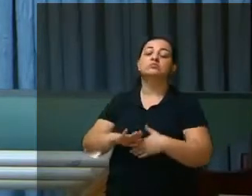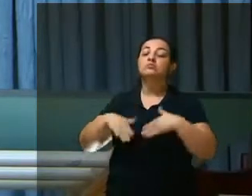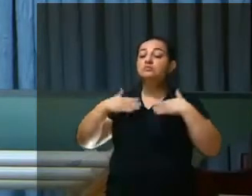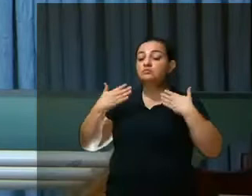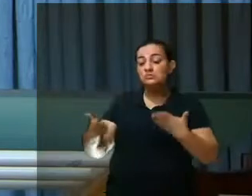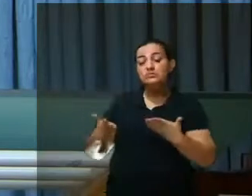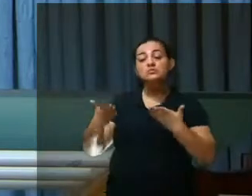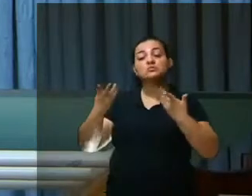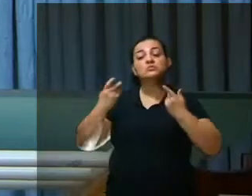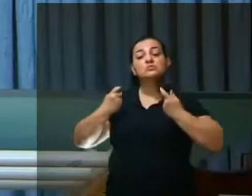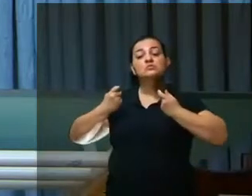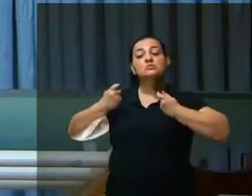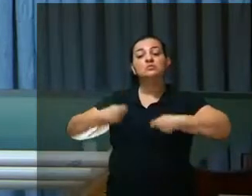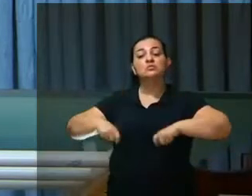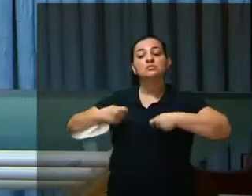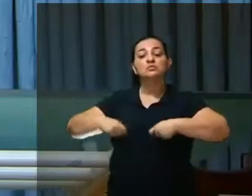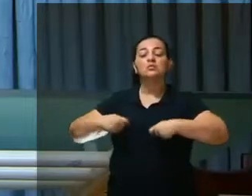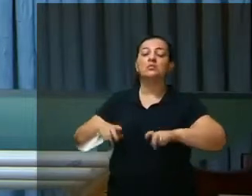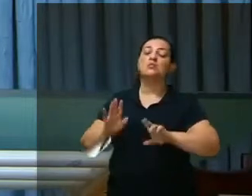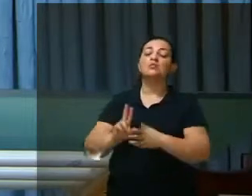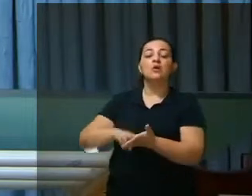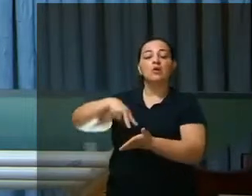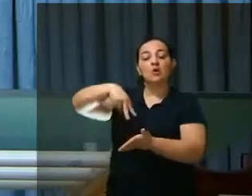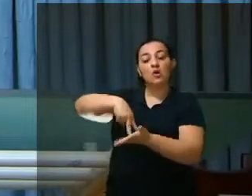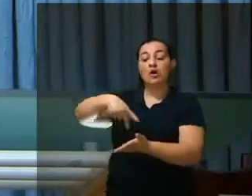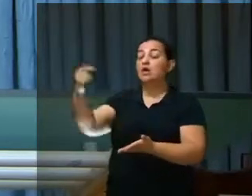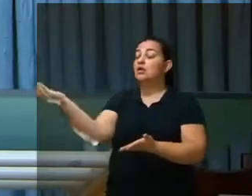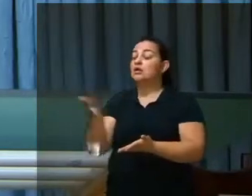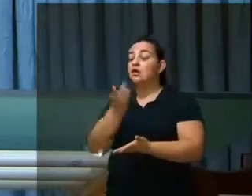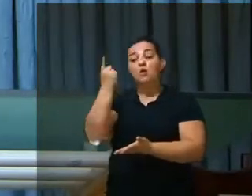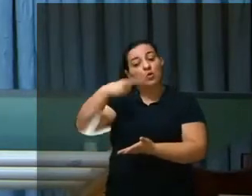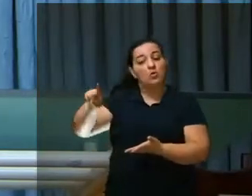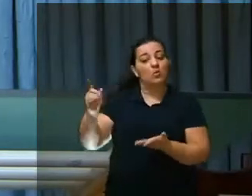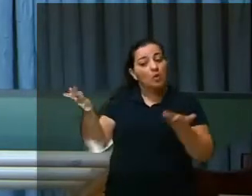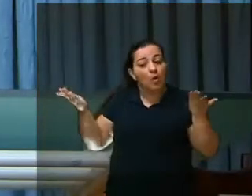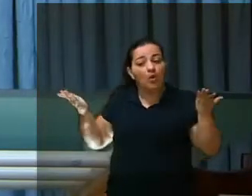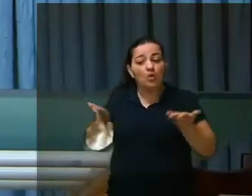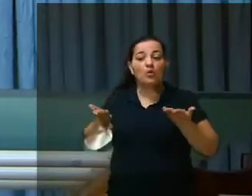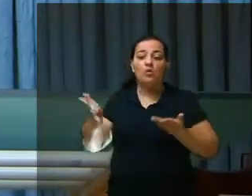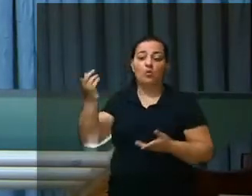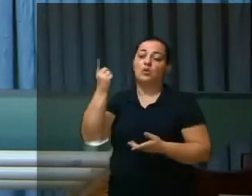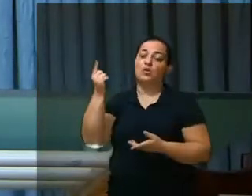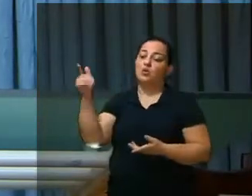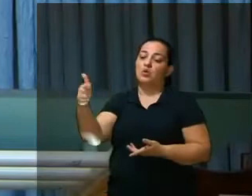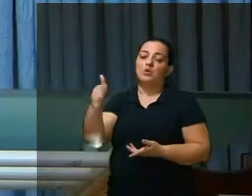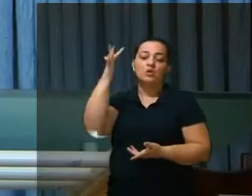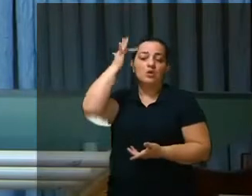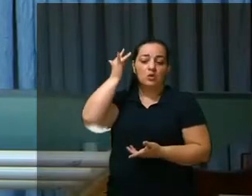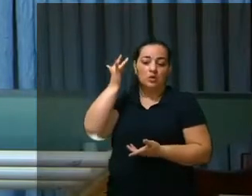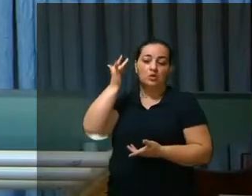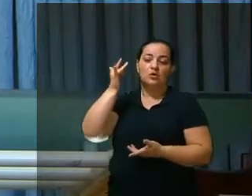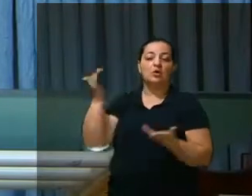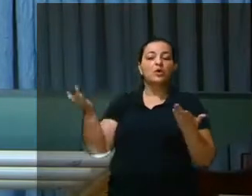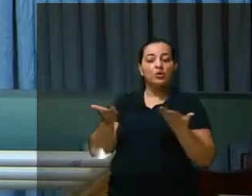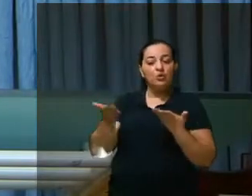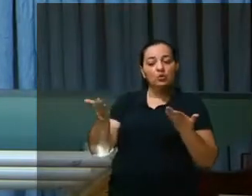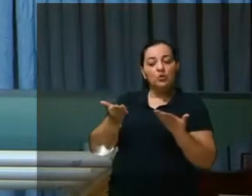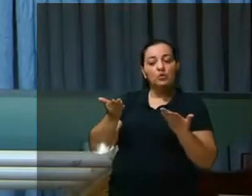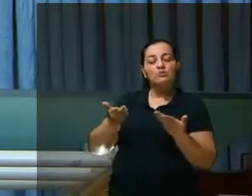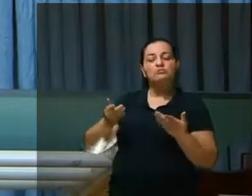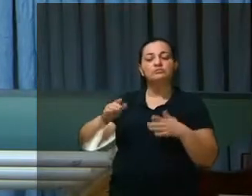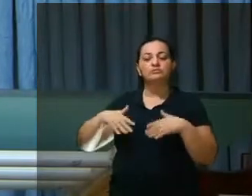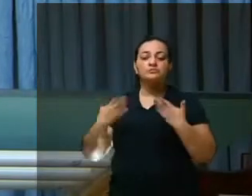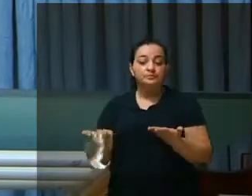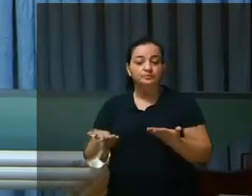nós temos que tomar uma posição de não é agora não é amanhã e agora bom